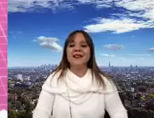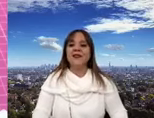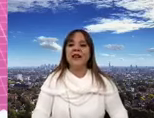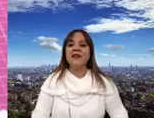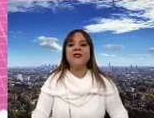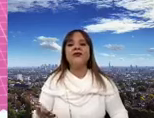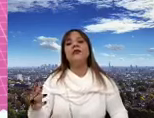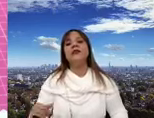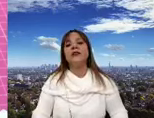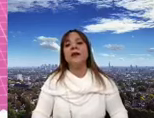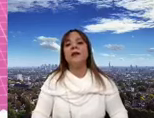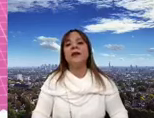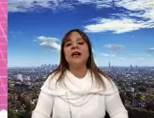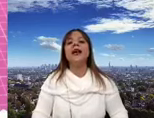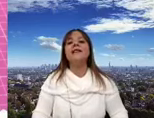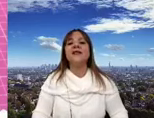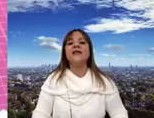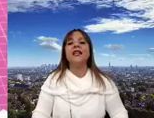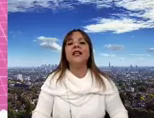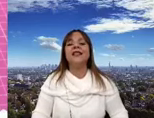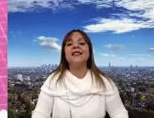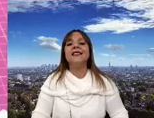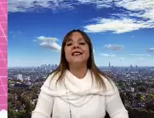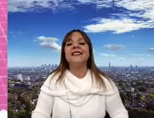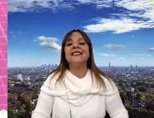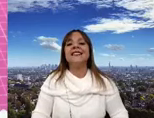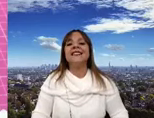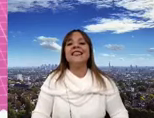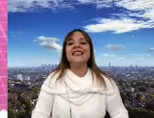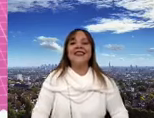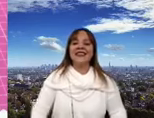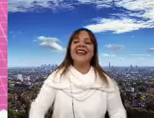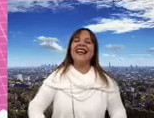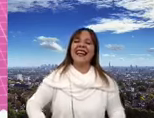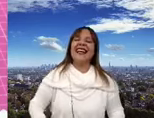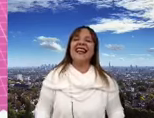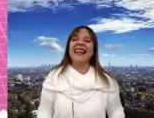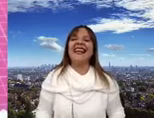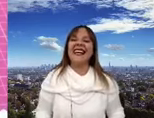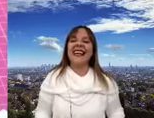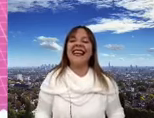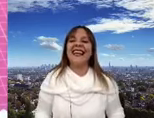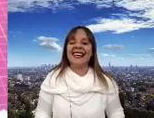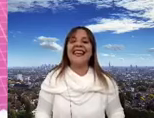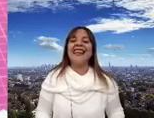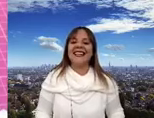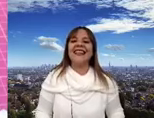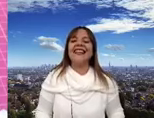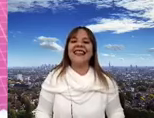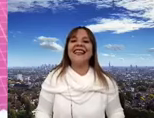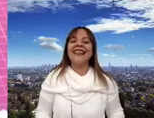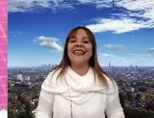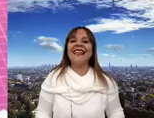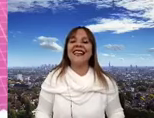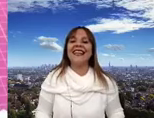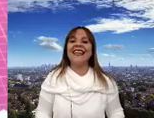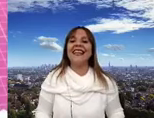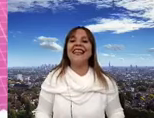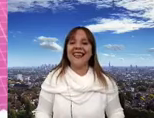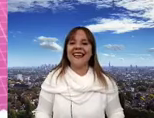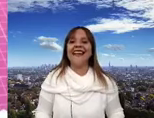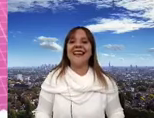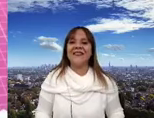tudo com tanto amor, né, Stephanie? Verdade. E além de participar, né, Lili, o nosso companheiro, a gente